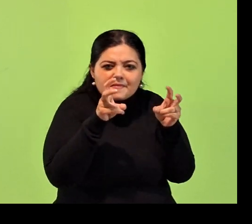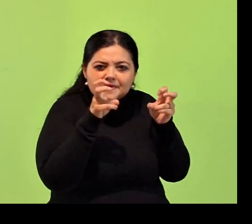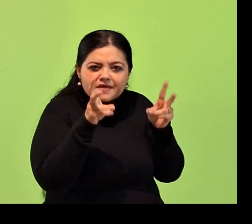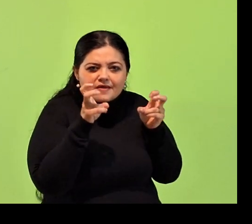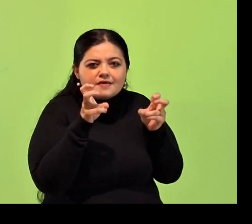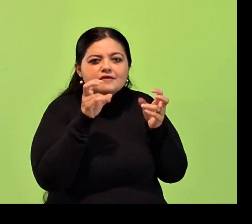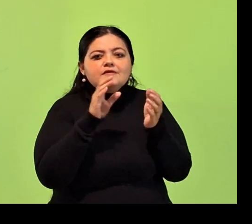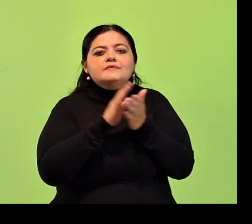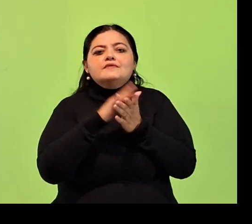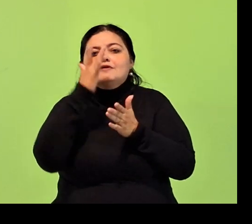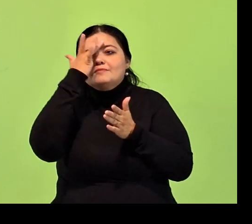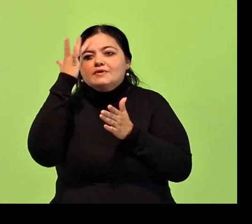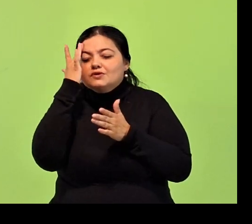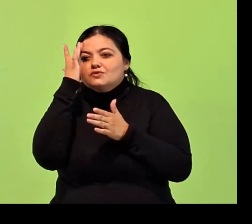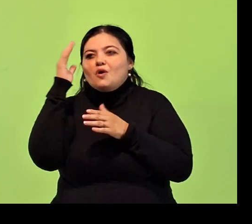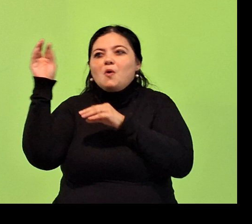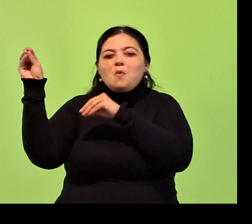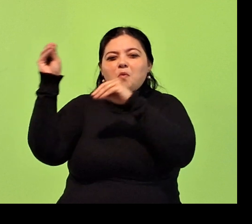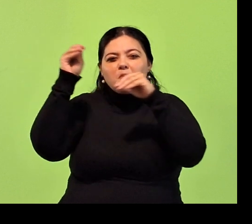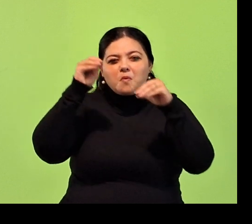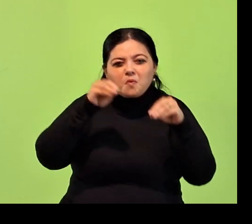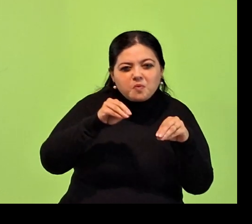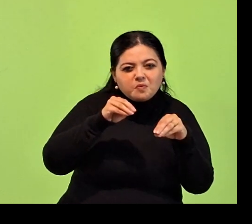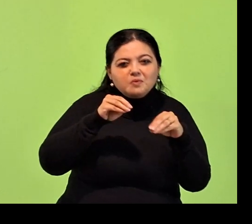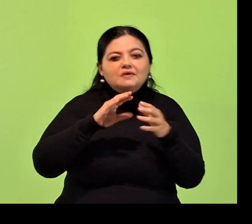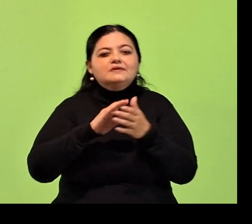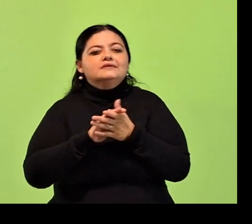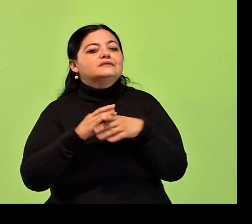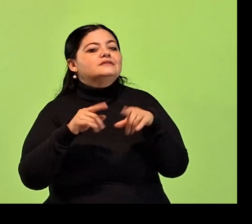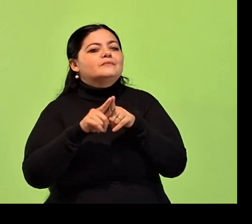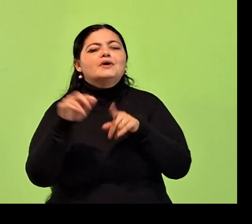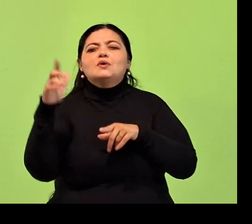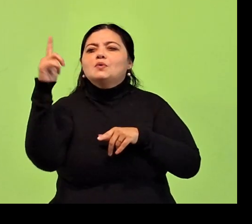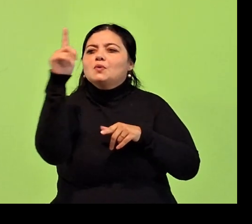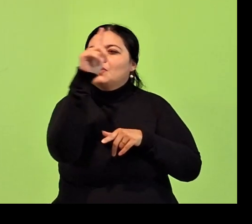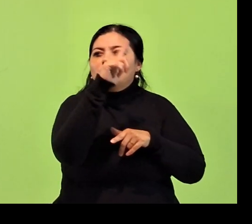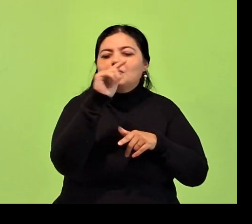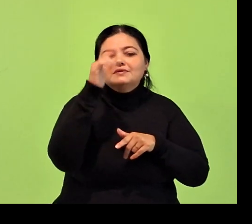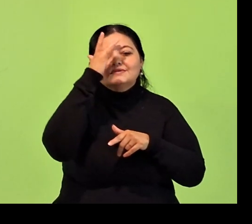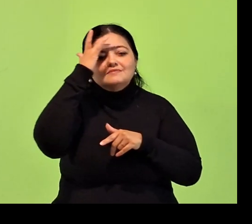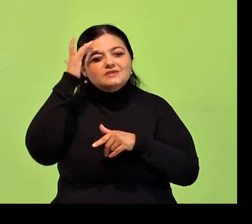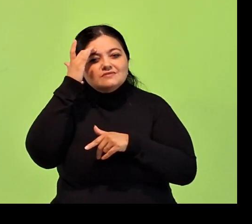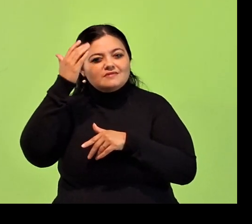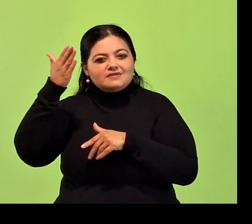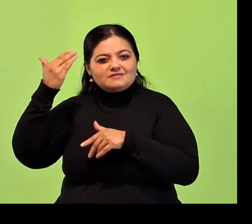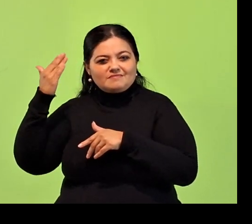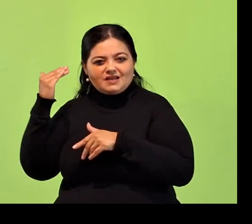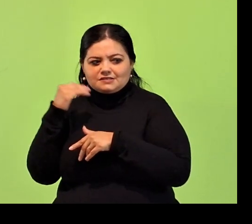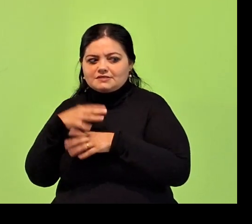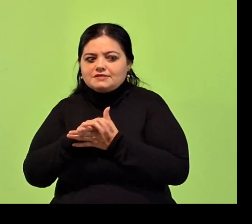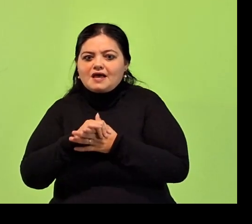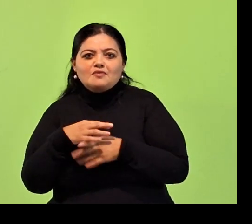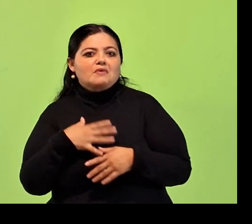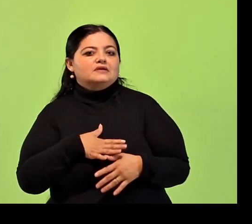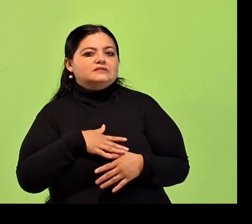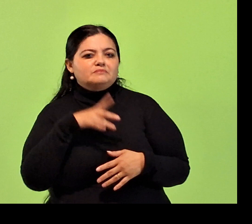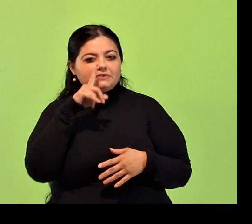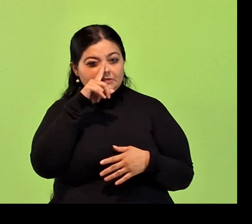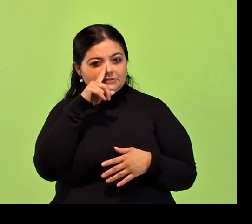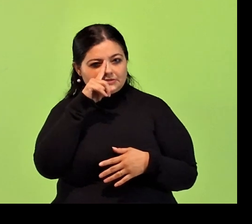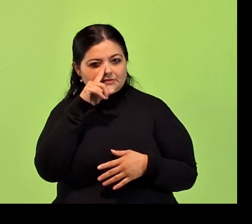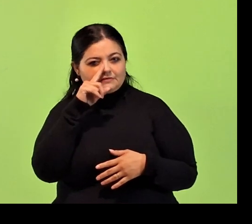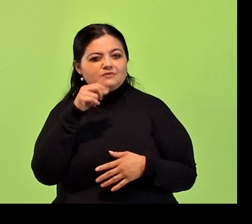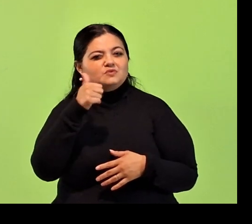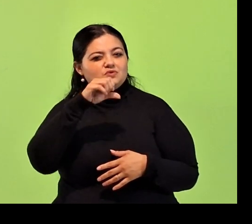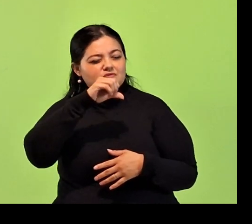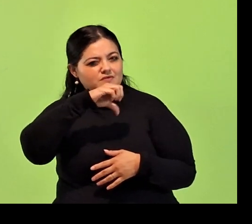a imigrantes, a populações ciganas e outras pessoas que eram consideradas ameaça no contexto de